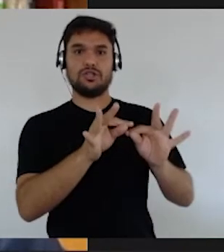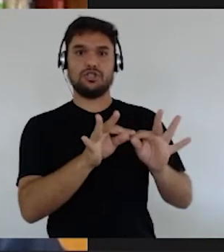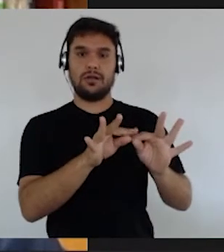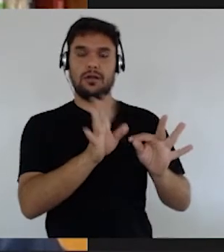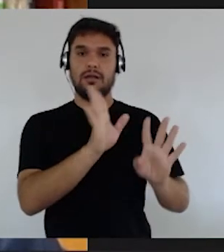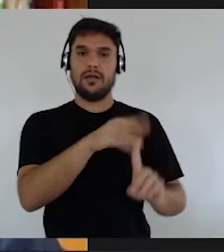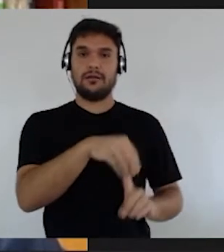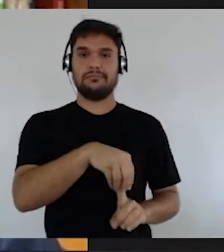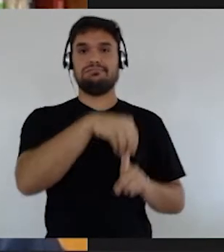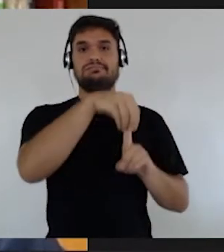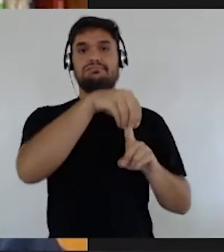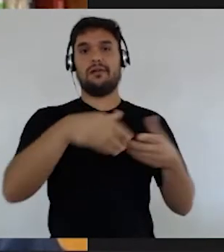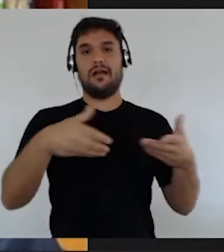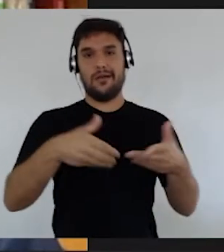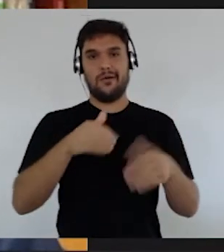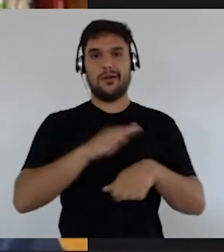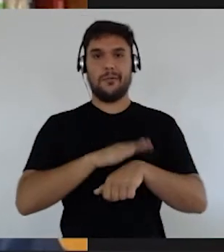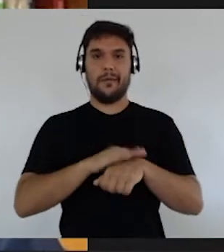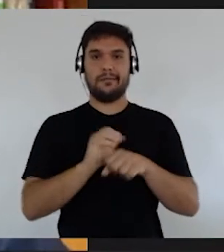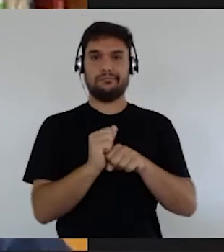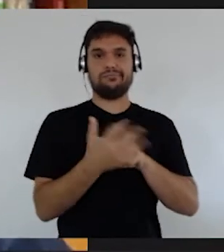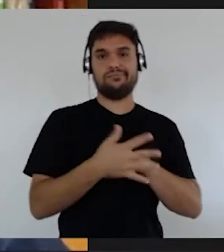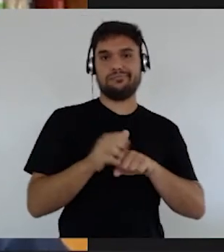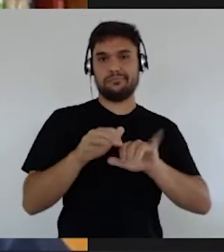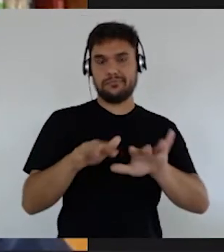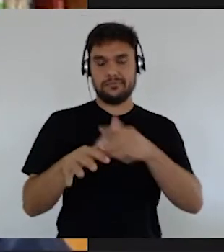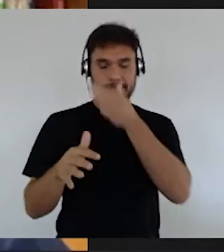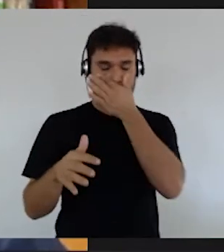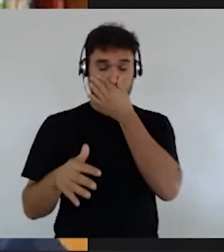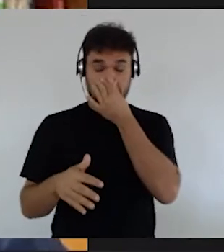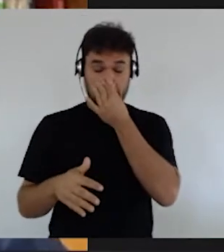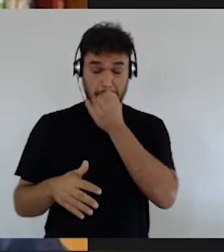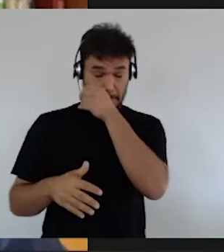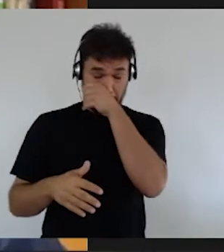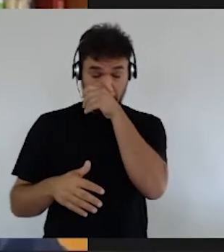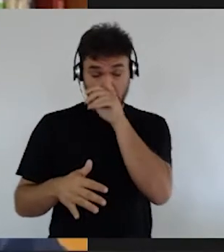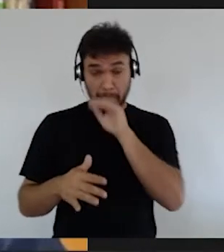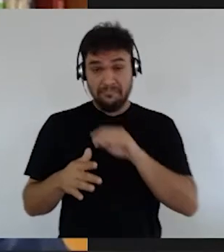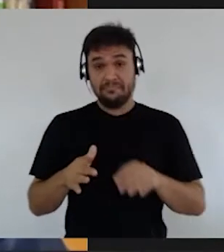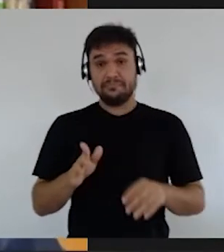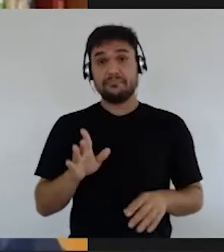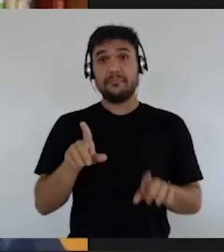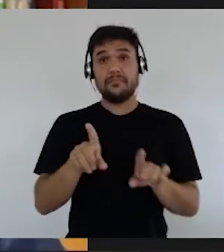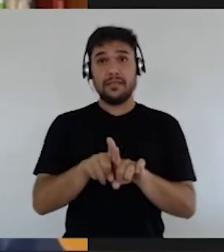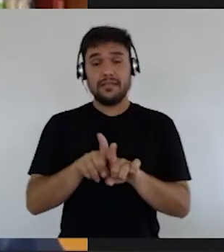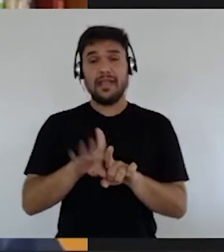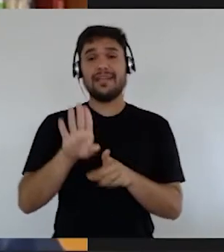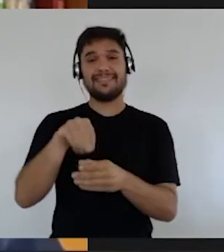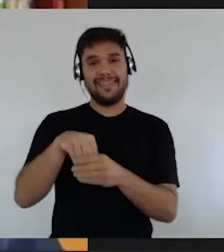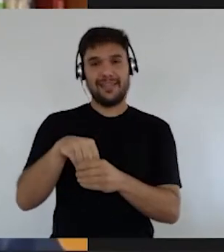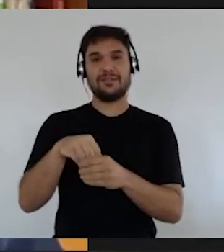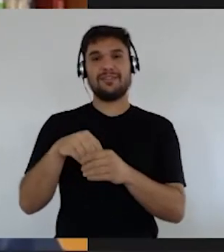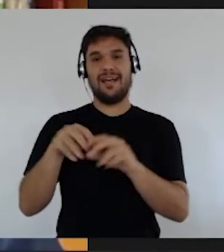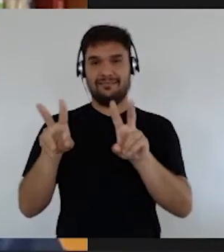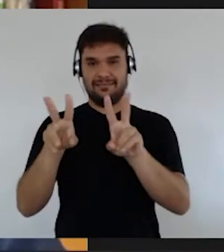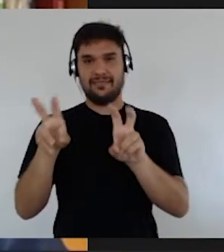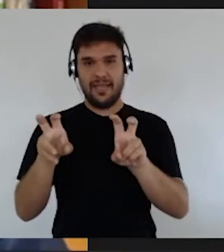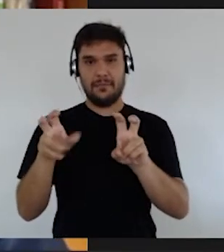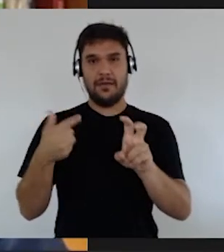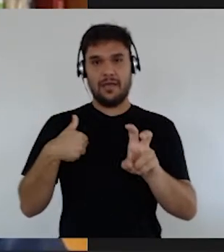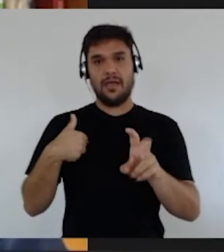destacar nesse momento de disruptura. Nesse sentido, e dentro do recorte temático que eu me proponho rapidamente a